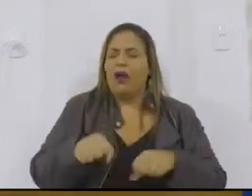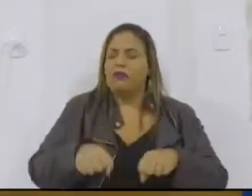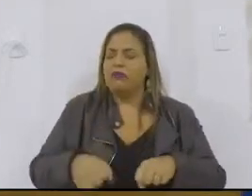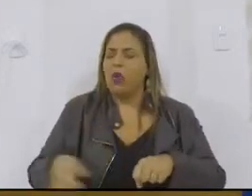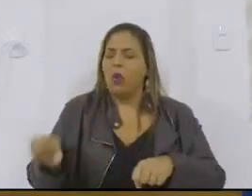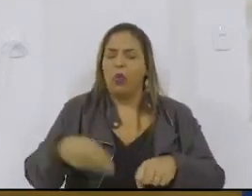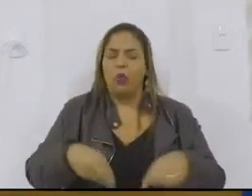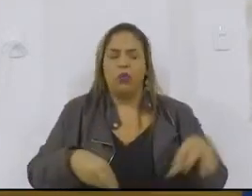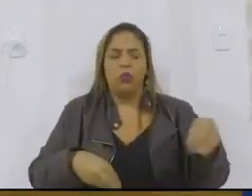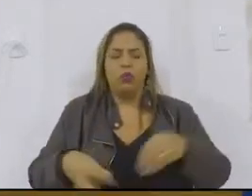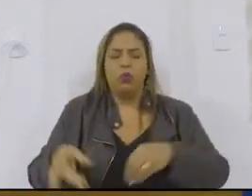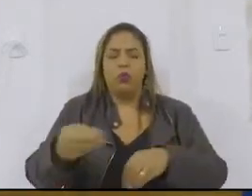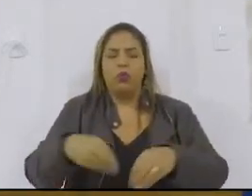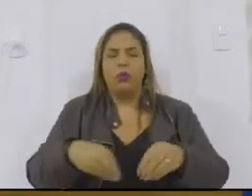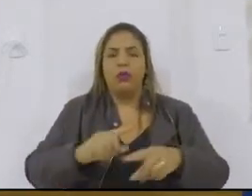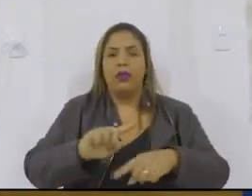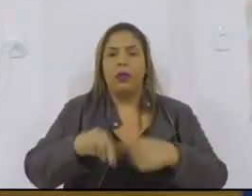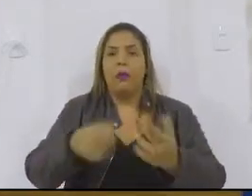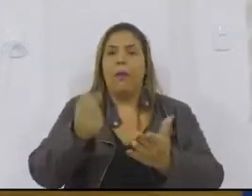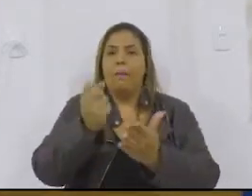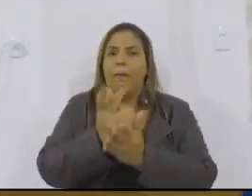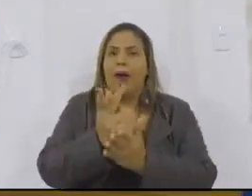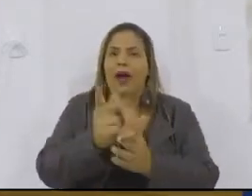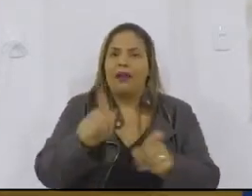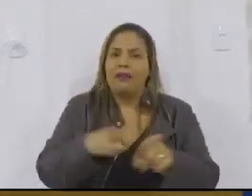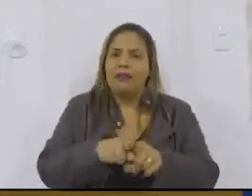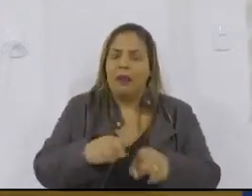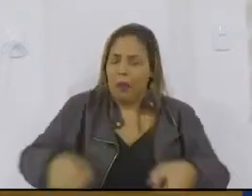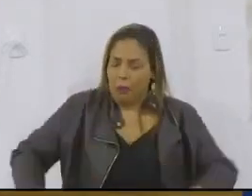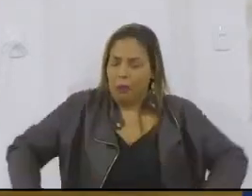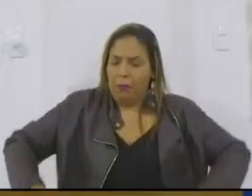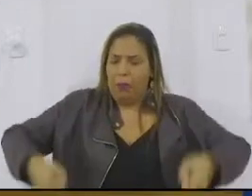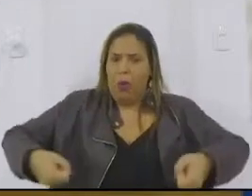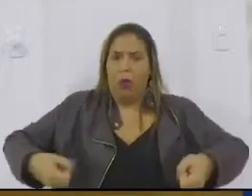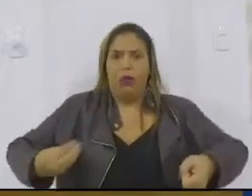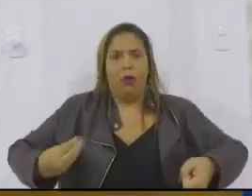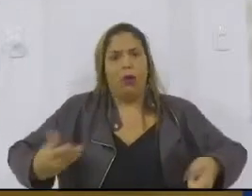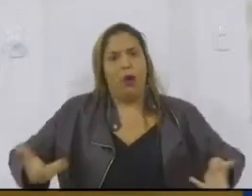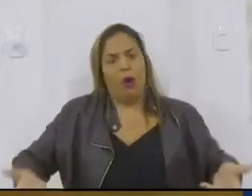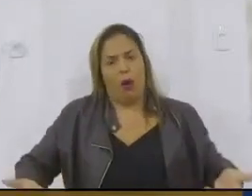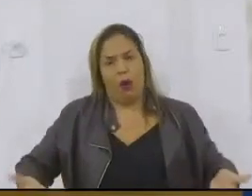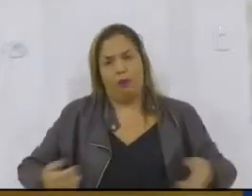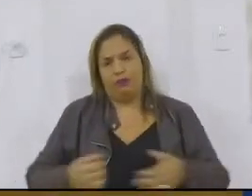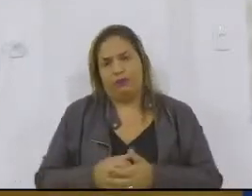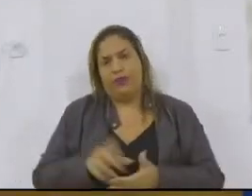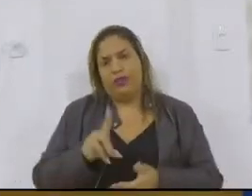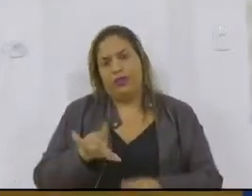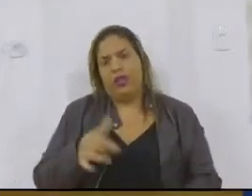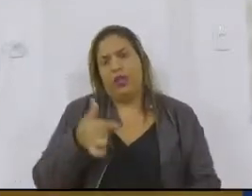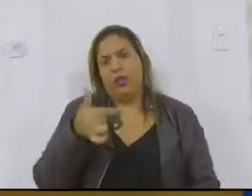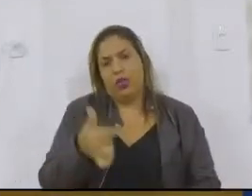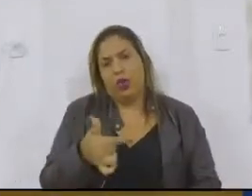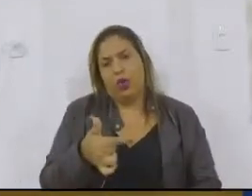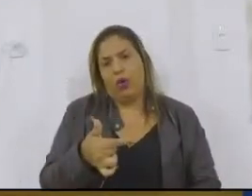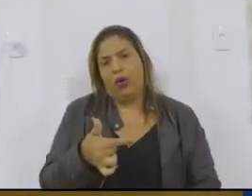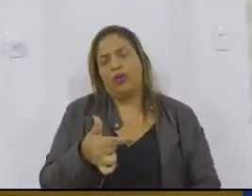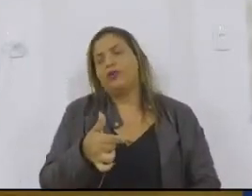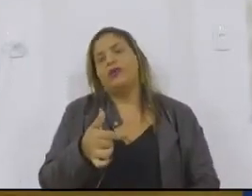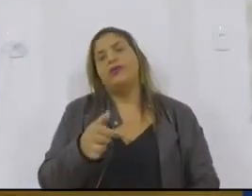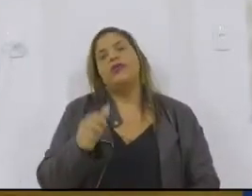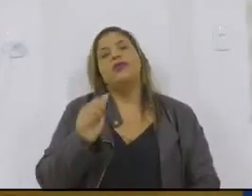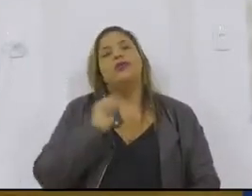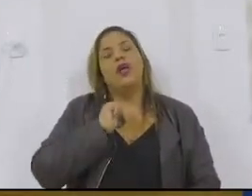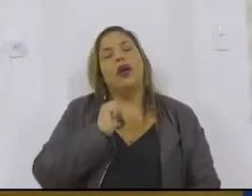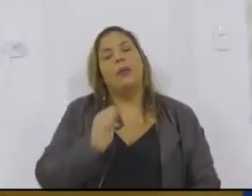tanguaense. Entretanto, essa lei, esse projeto de lei, ele foi arquivado no dia 2/4/2019 pela Comissão